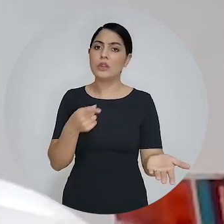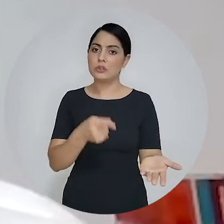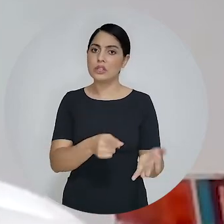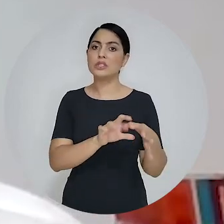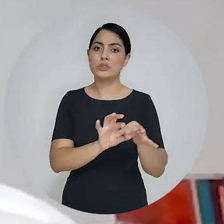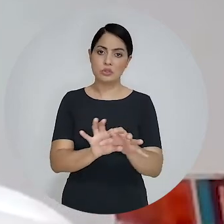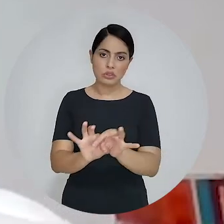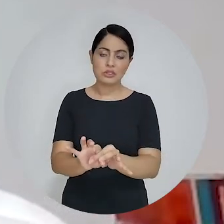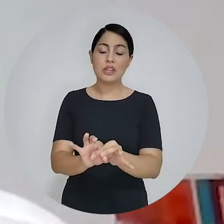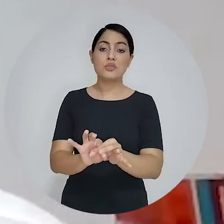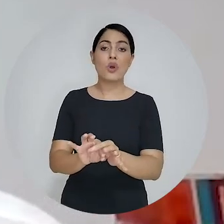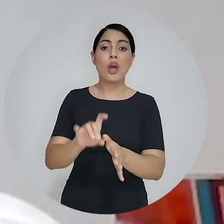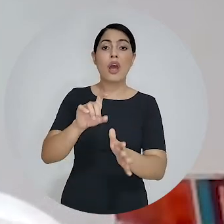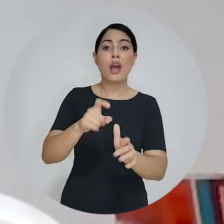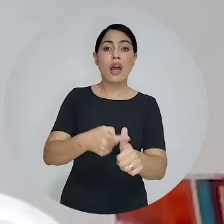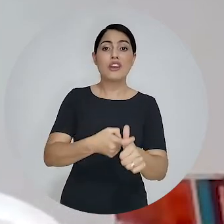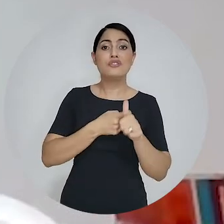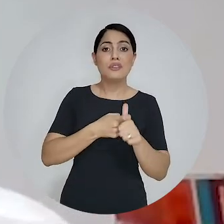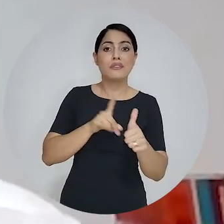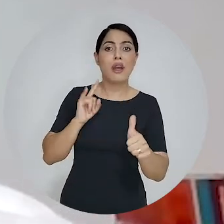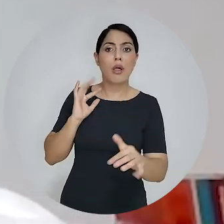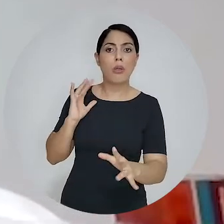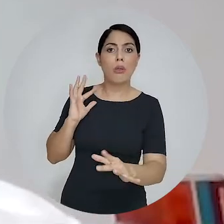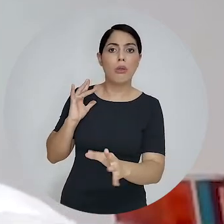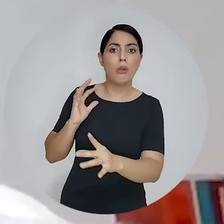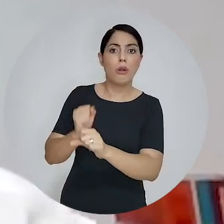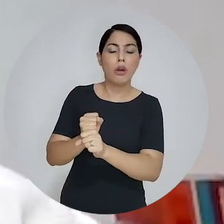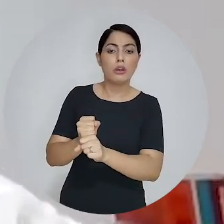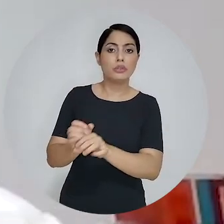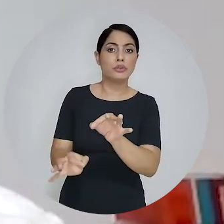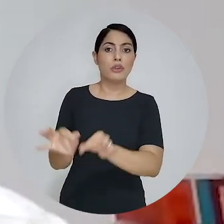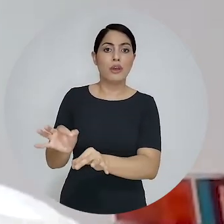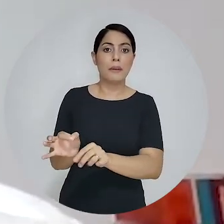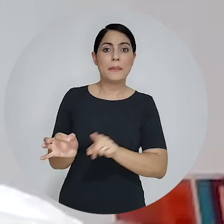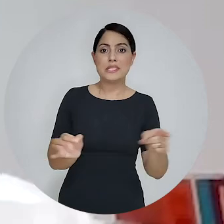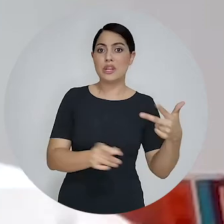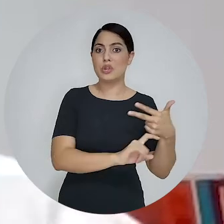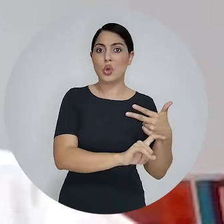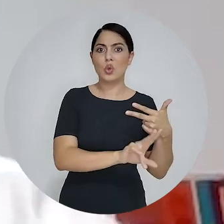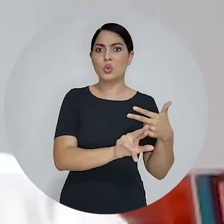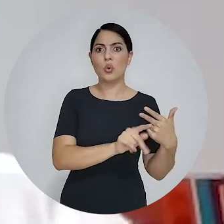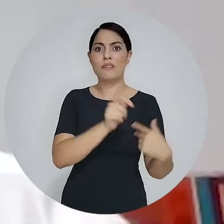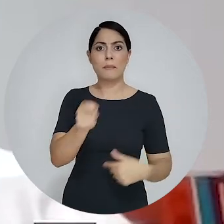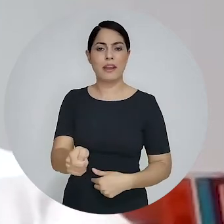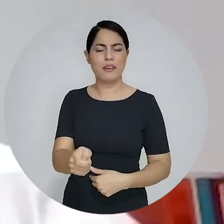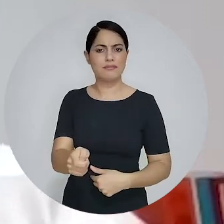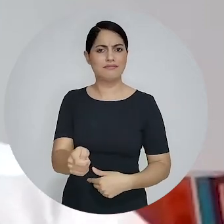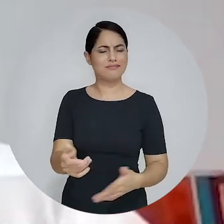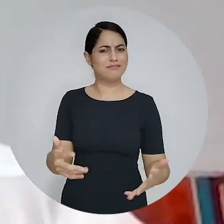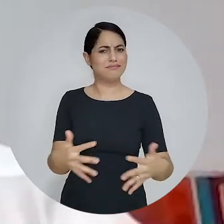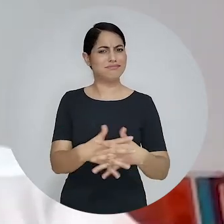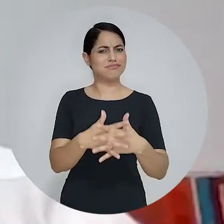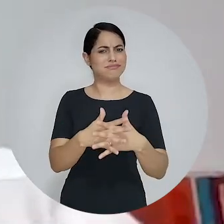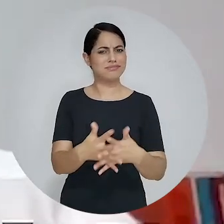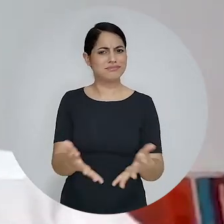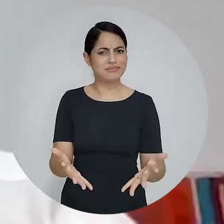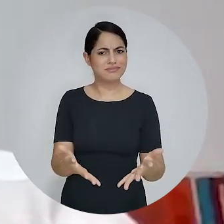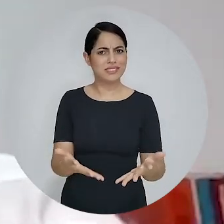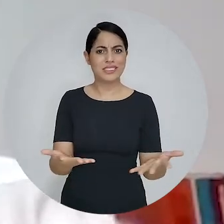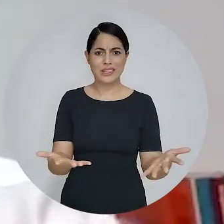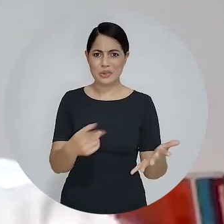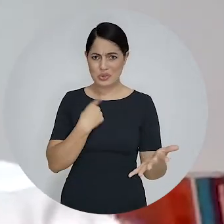Porque essas dívidas estariam se acumulando no judiciário, mas jamais seriam pagas, né? Então,